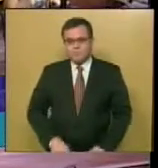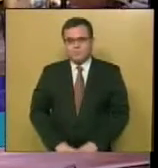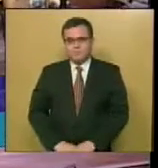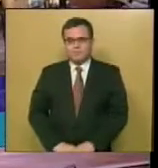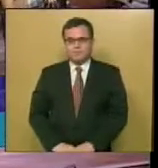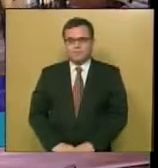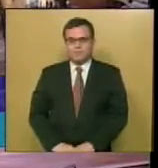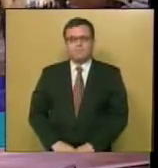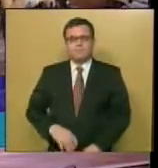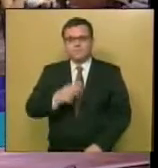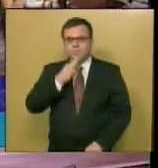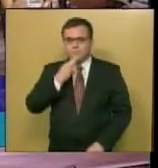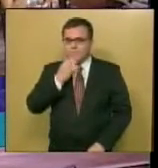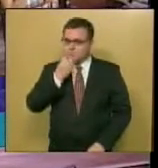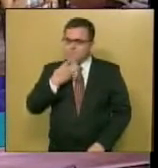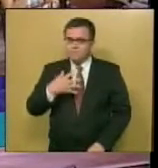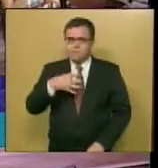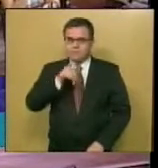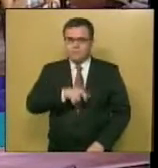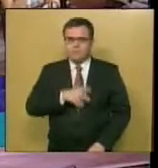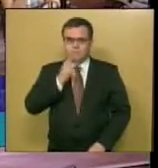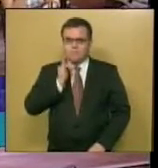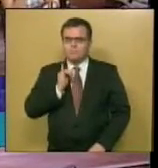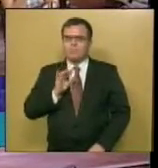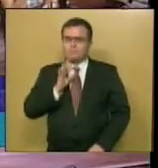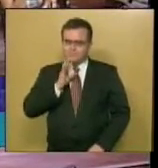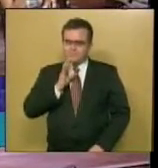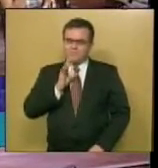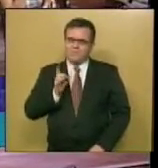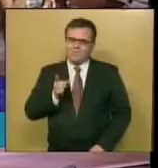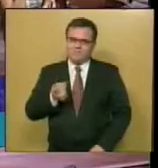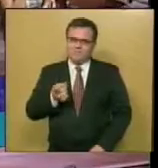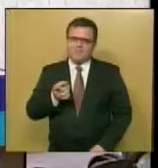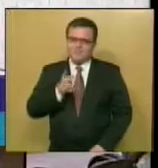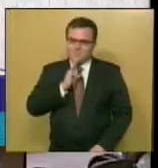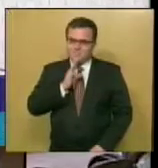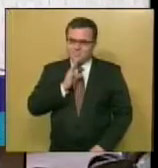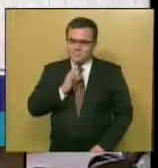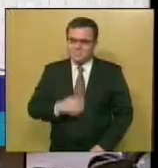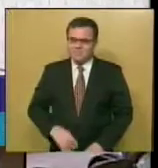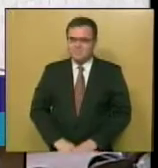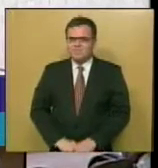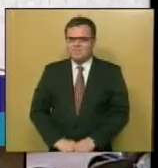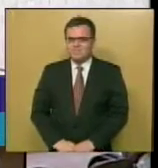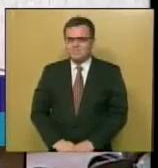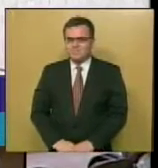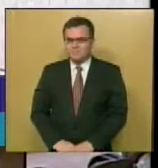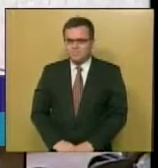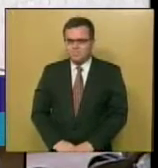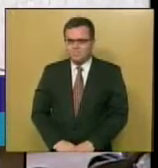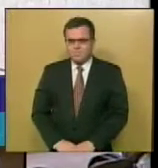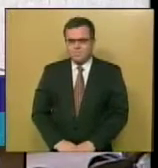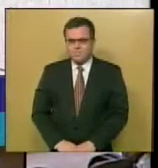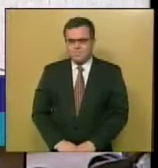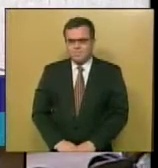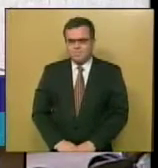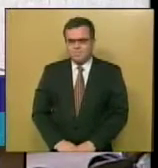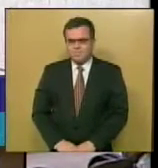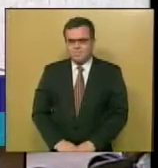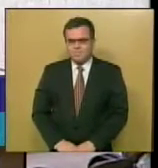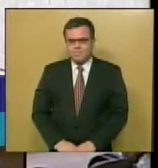Ele conheceu muito bem seu pai, ele trabalhou muitos anos com ele lá no mercadinho. Do que? É